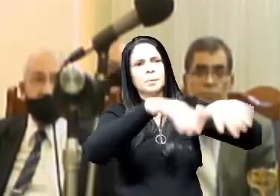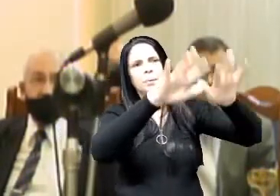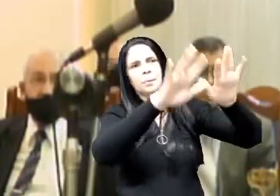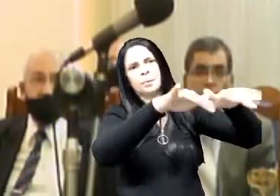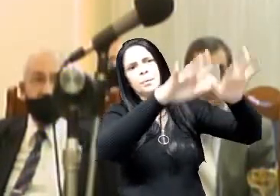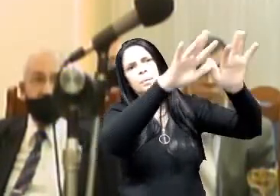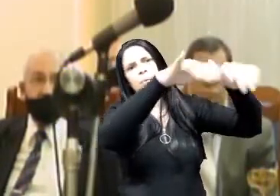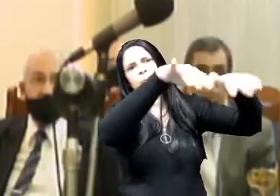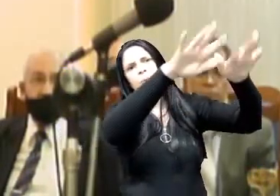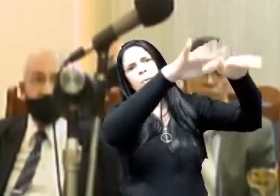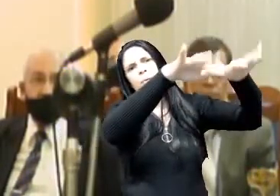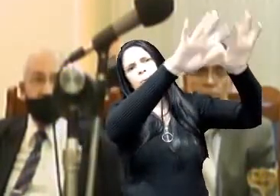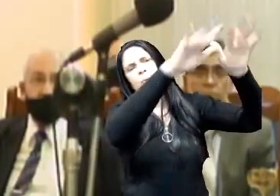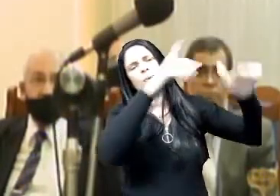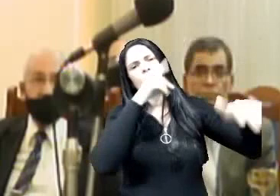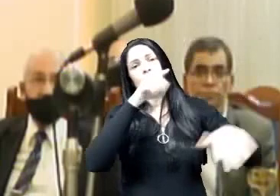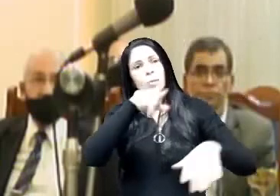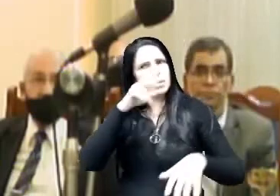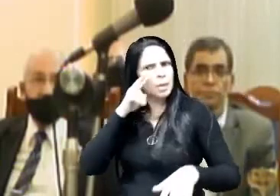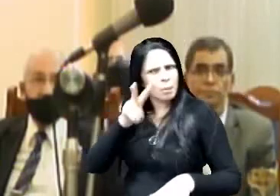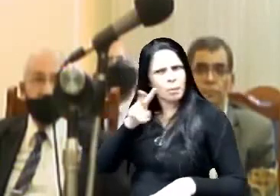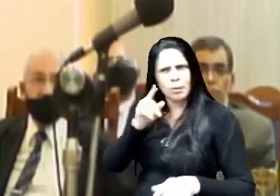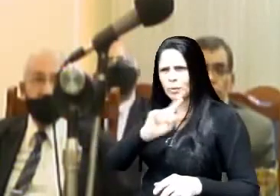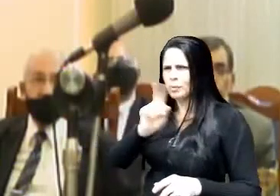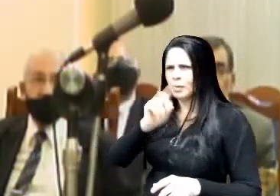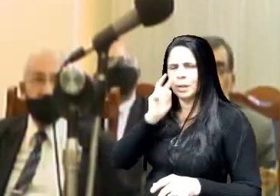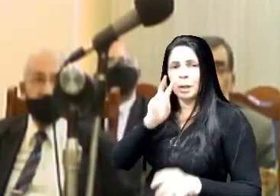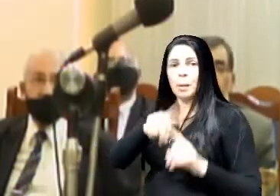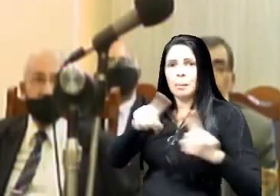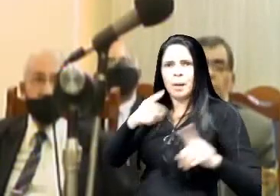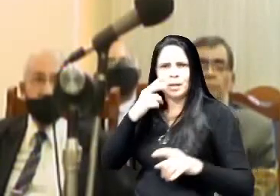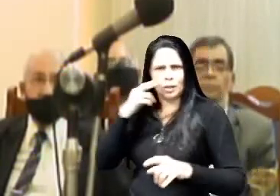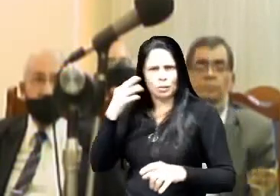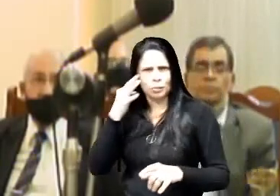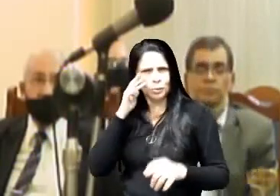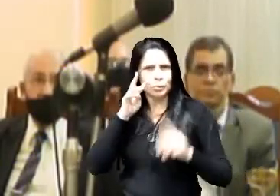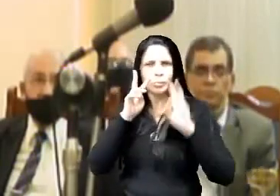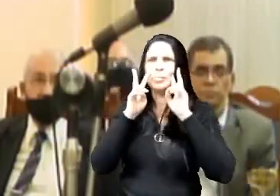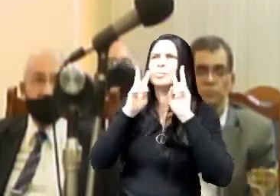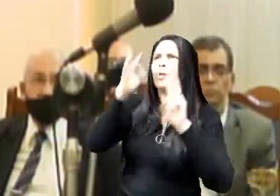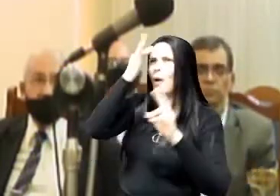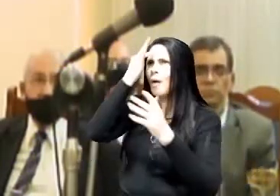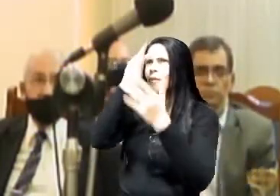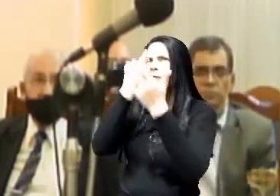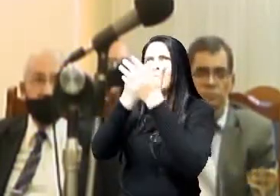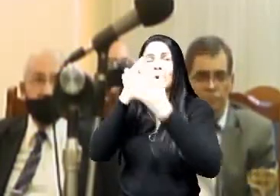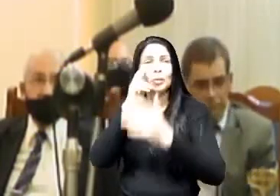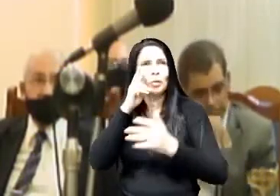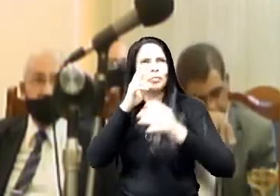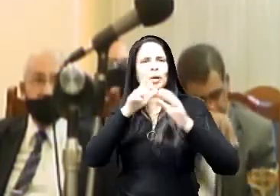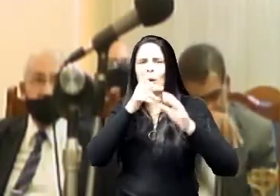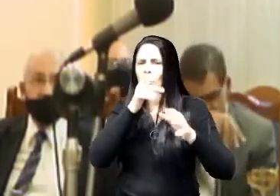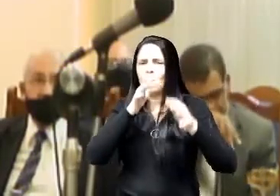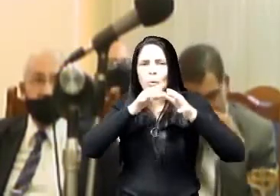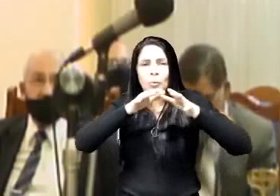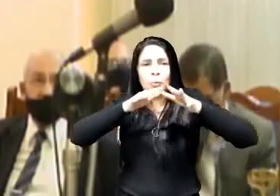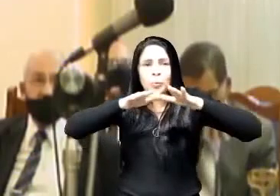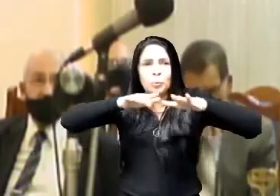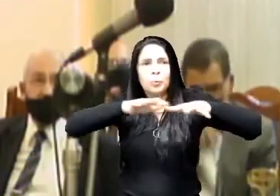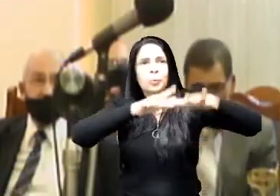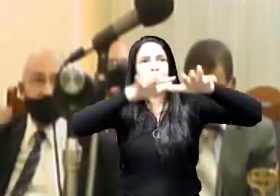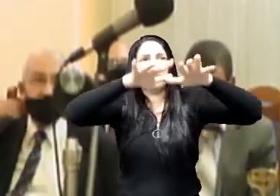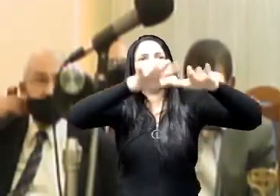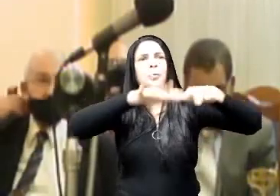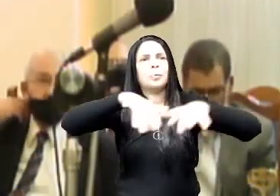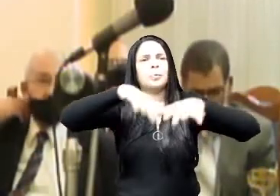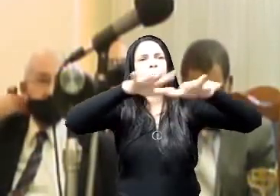Você pode não estar vendo, mas pelos olhos da fé, eu estou contemplando uma ave bem grande, de asas abertas, sobrevoando sobre a igreja